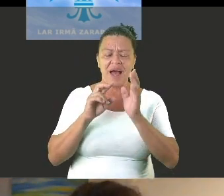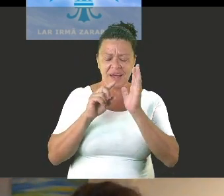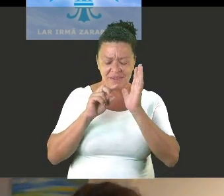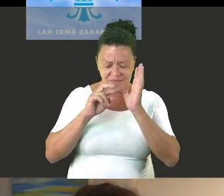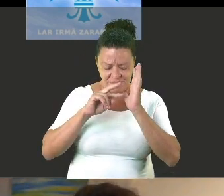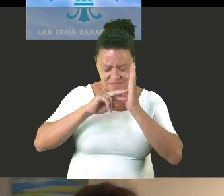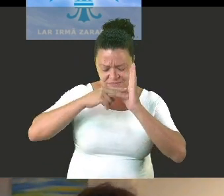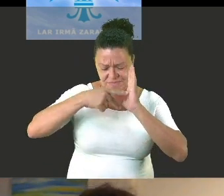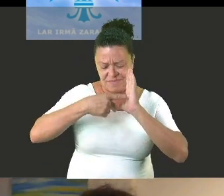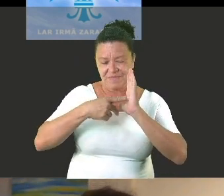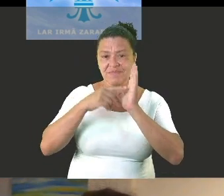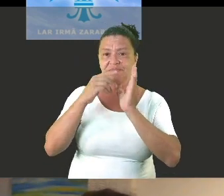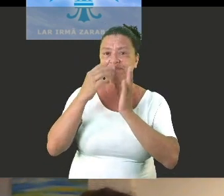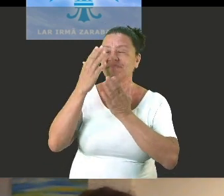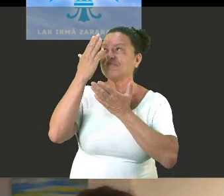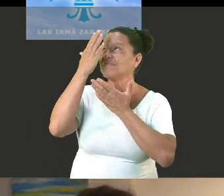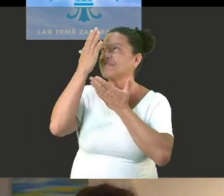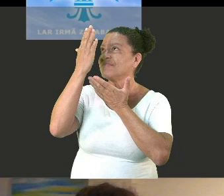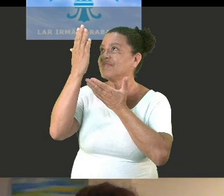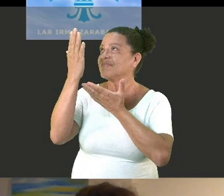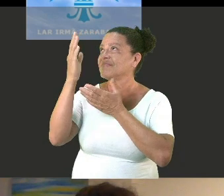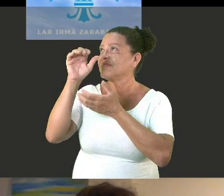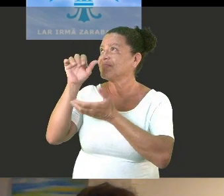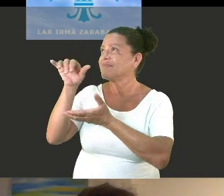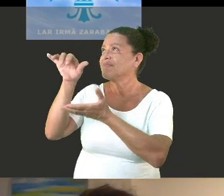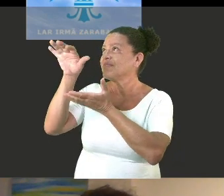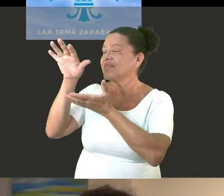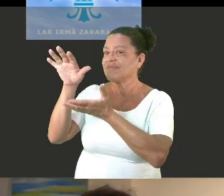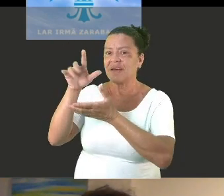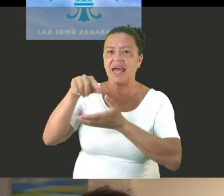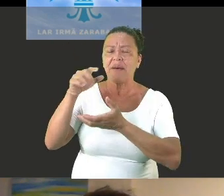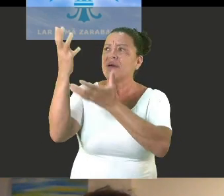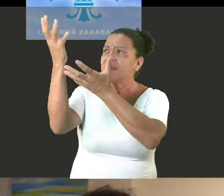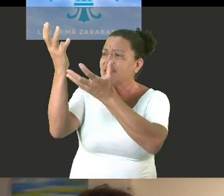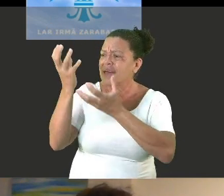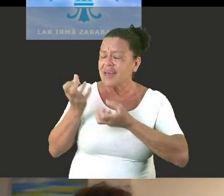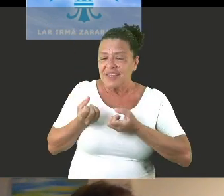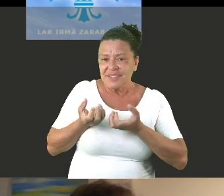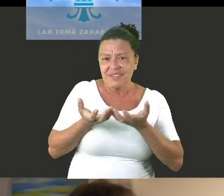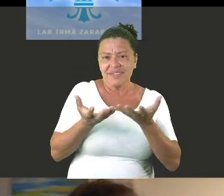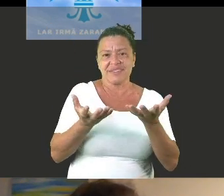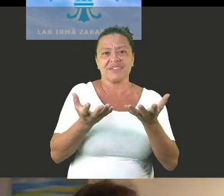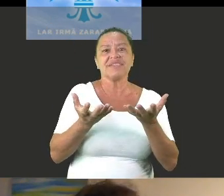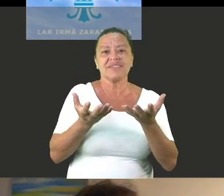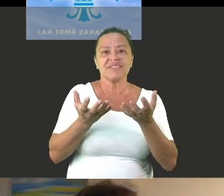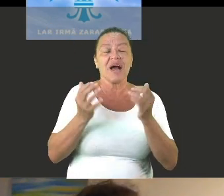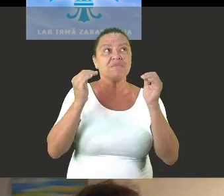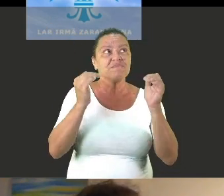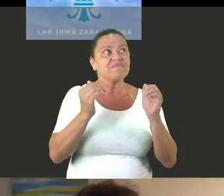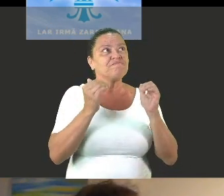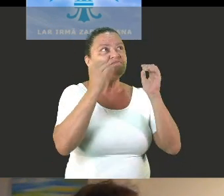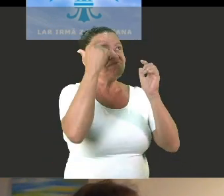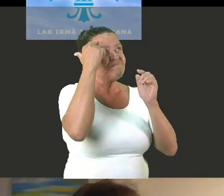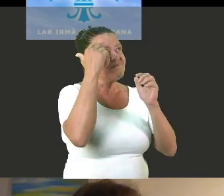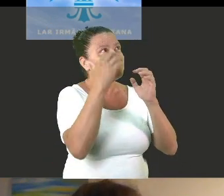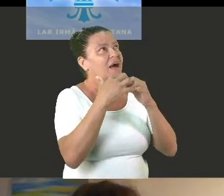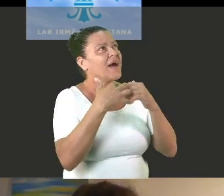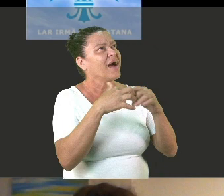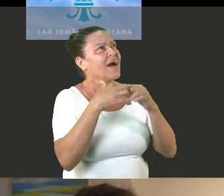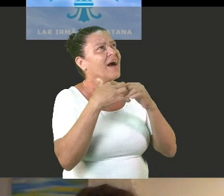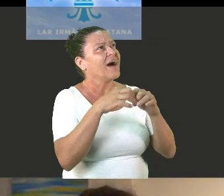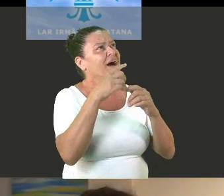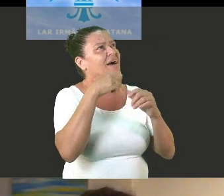reverência por tudo aquilo que nós temos recebido, que possamos então enviar para o mais alto os nossos